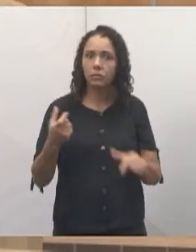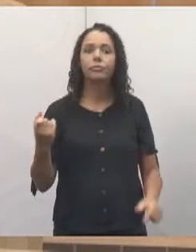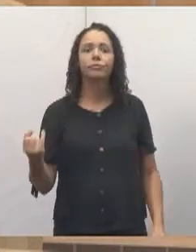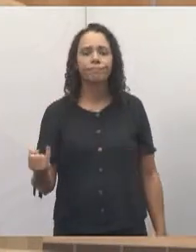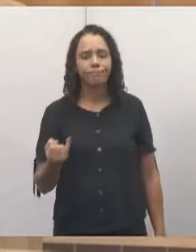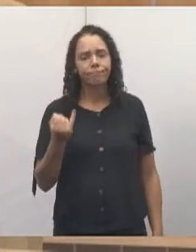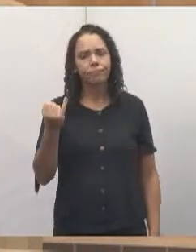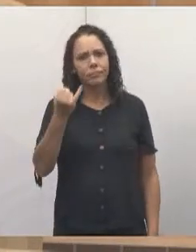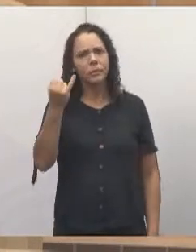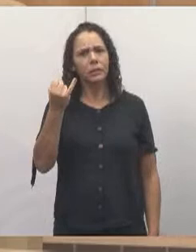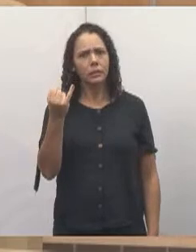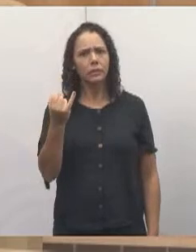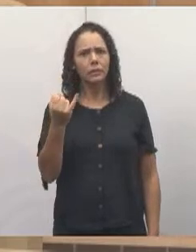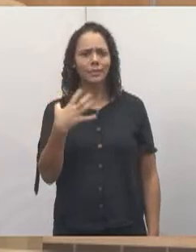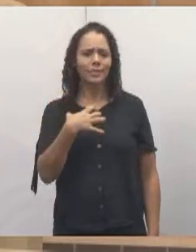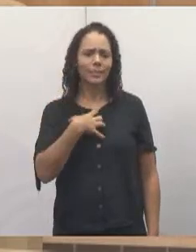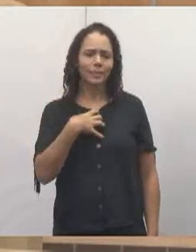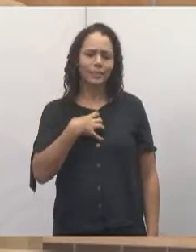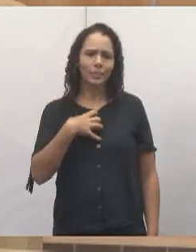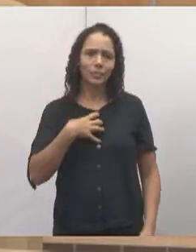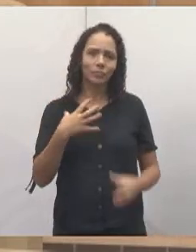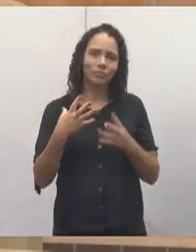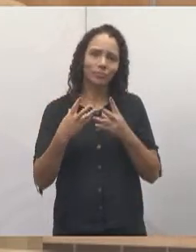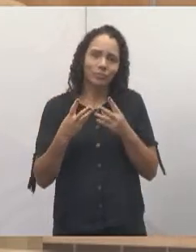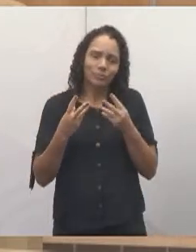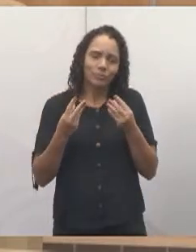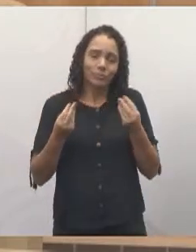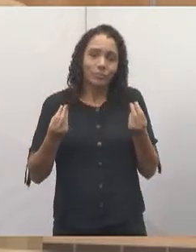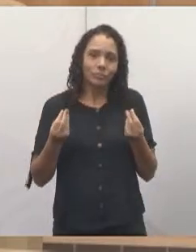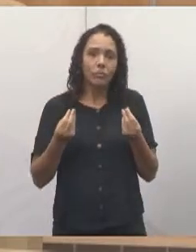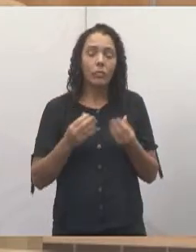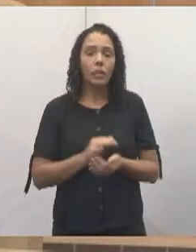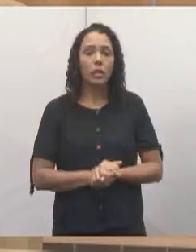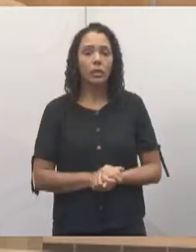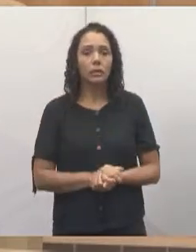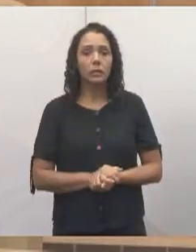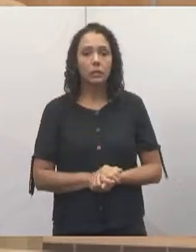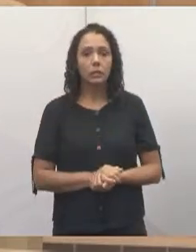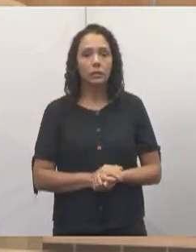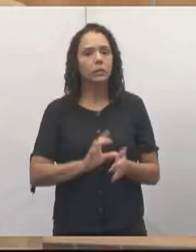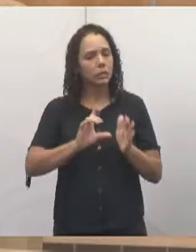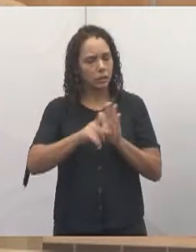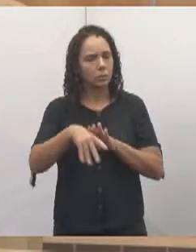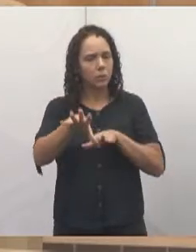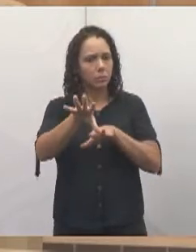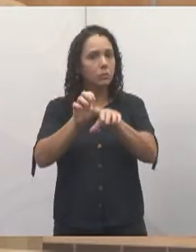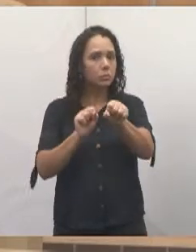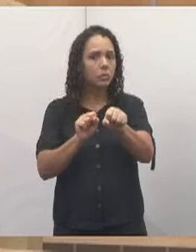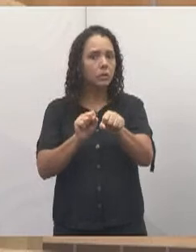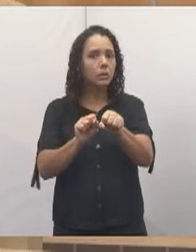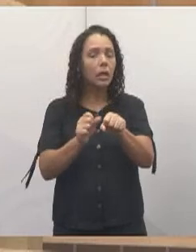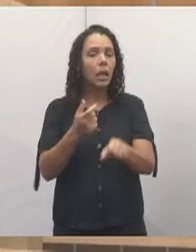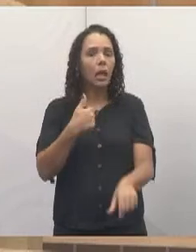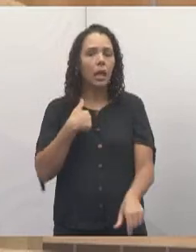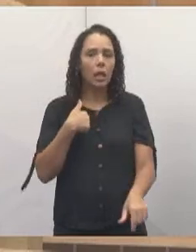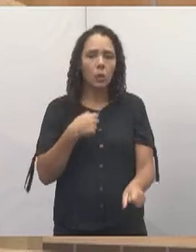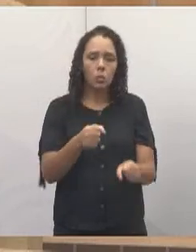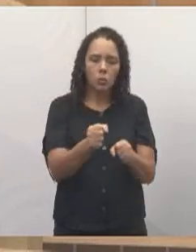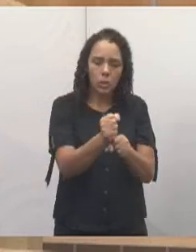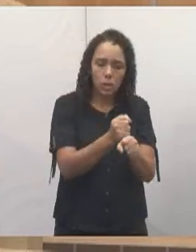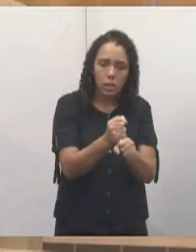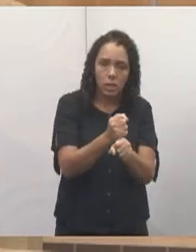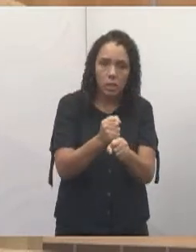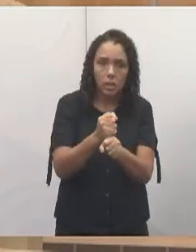que te sensibilizam, né? Eu fiz logo depois que me formei, fiz por alguns anos,